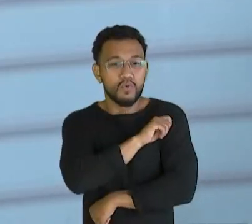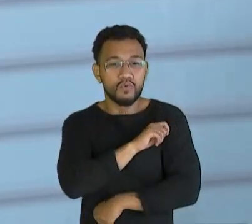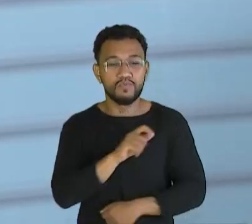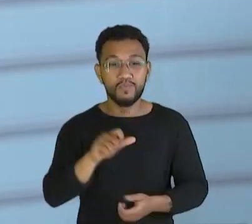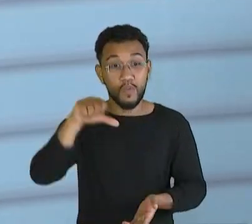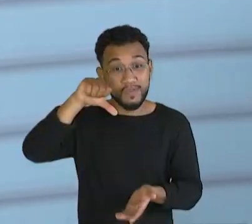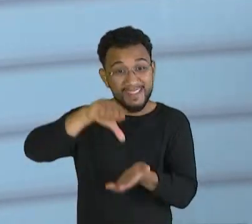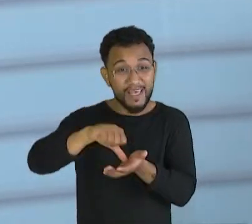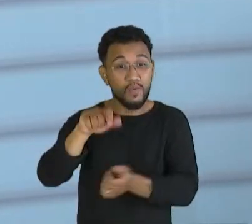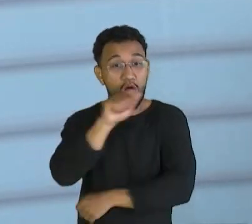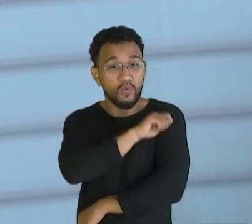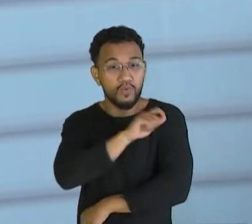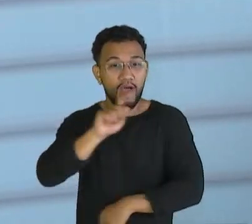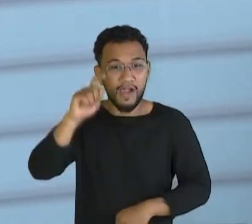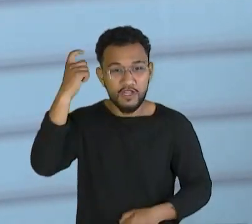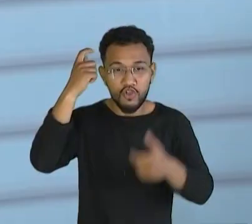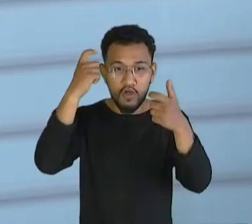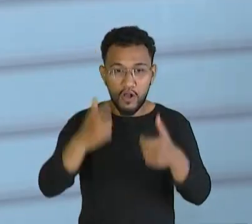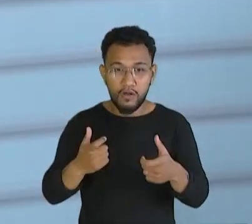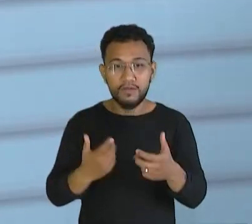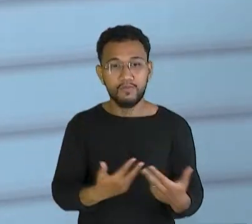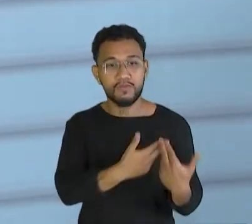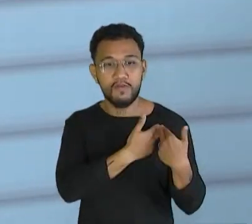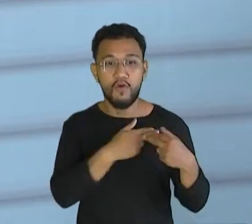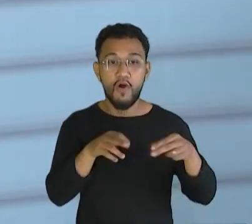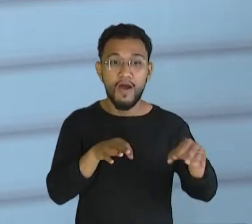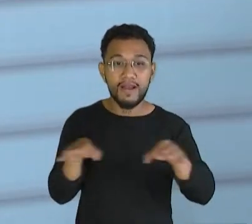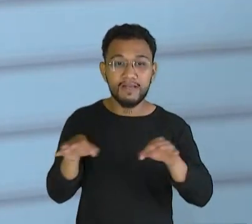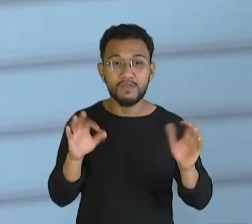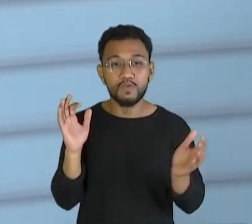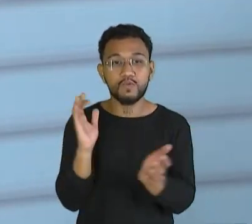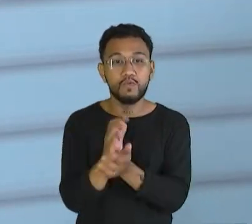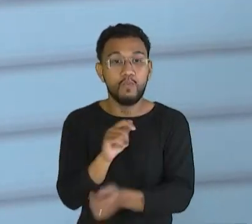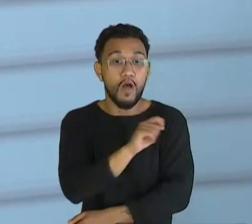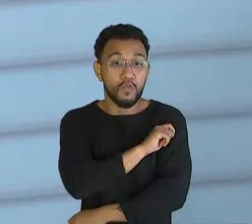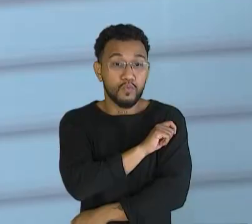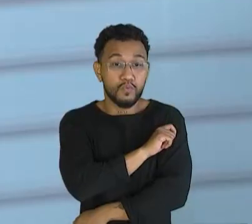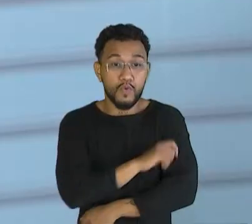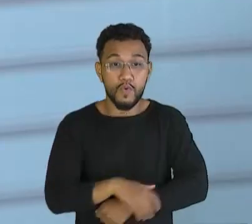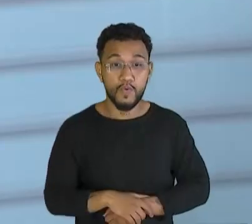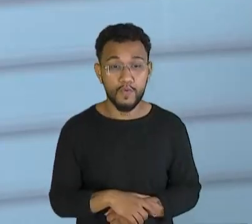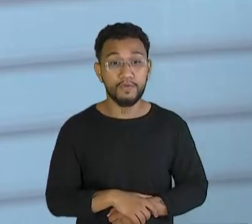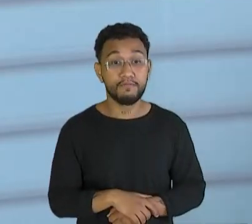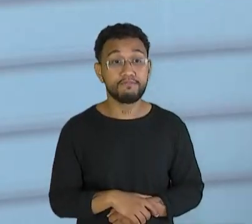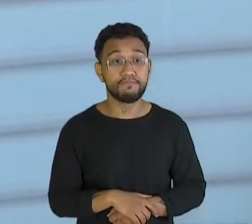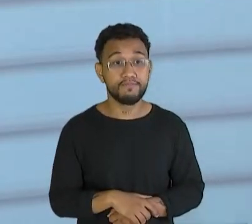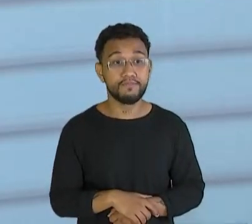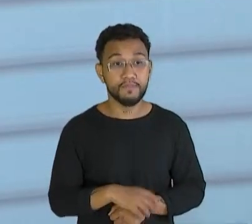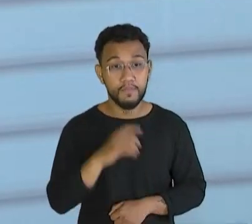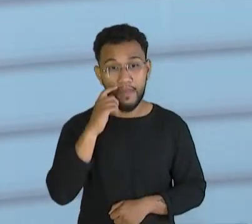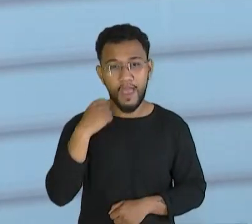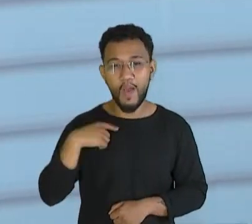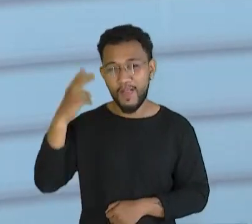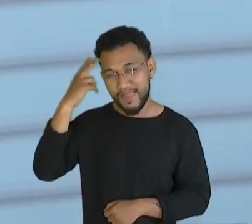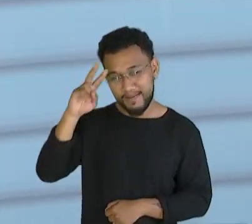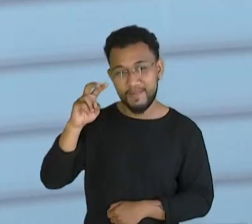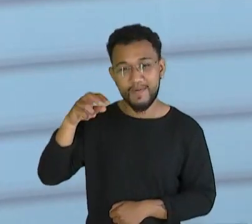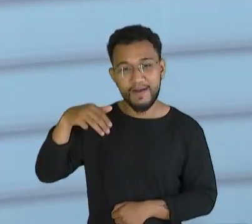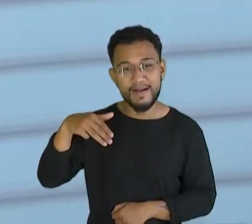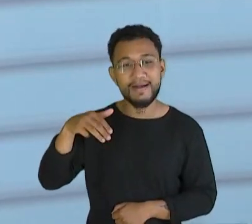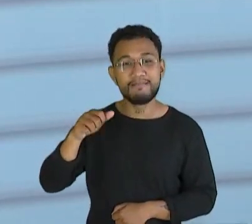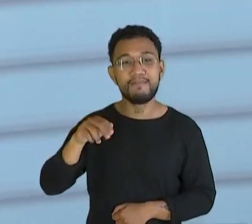entidade que organizava os estudantes. Isso, isso. E aí nós éramos um braço... Eu me lembro do Manuel Aguiar de